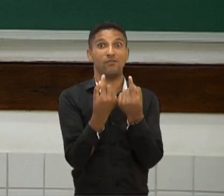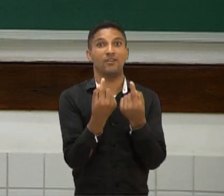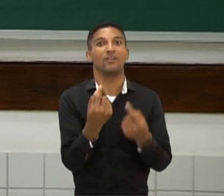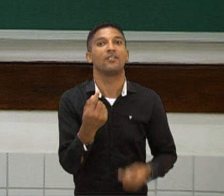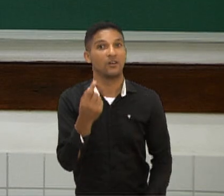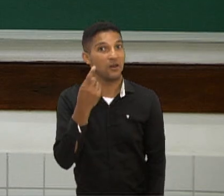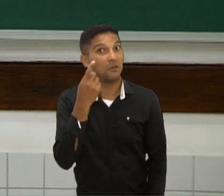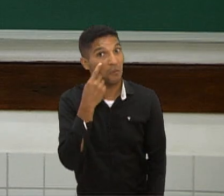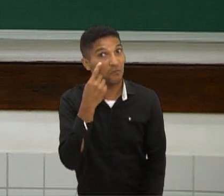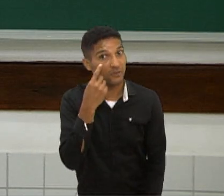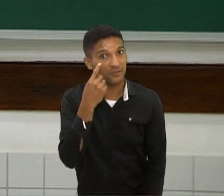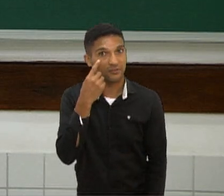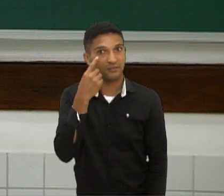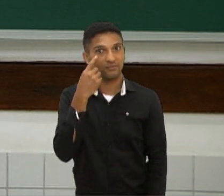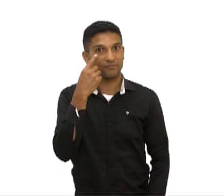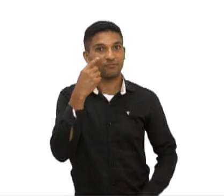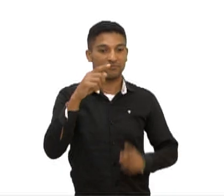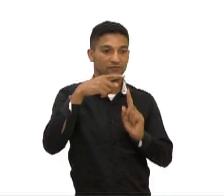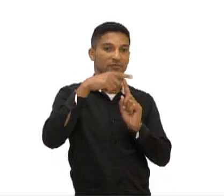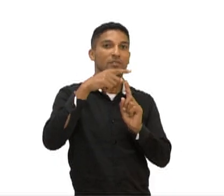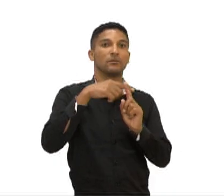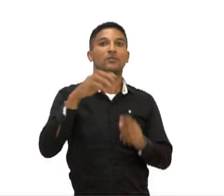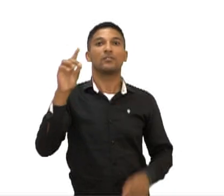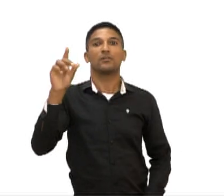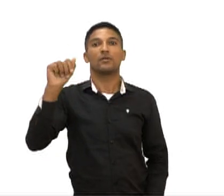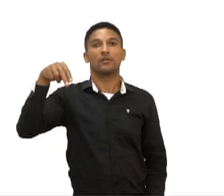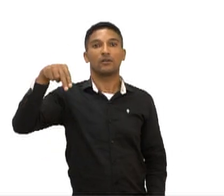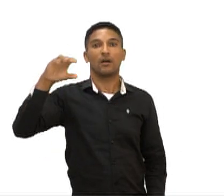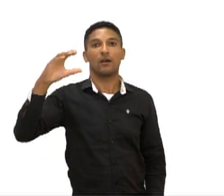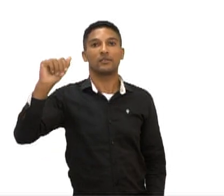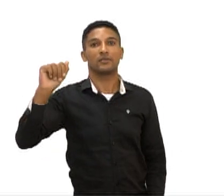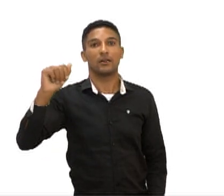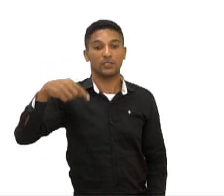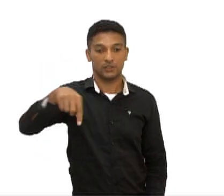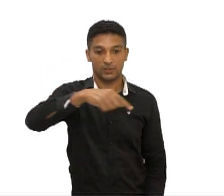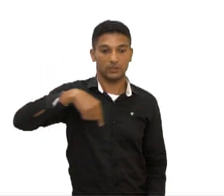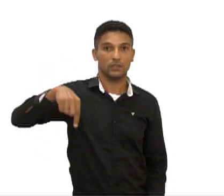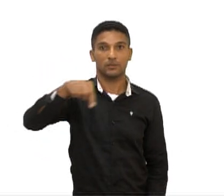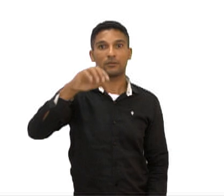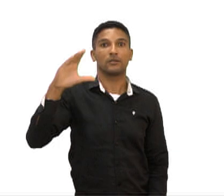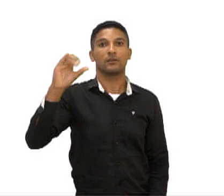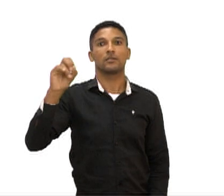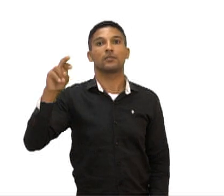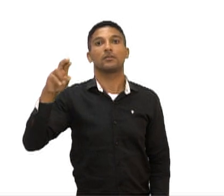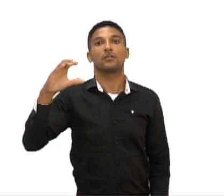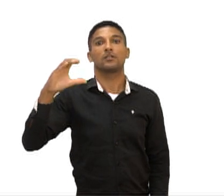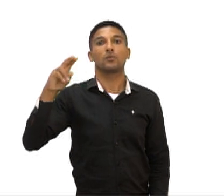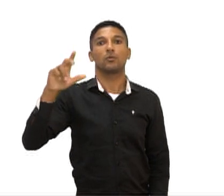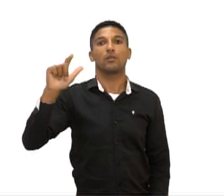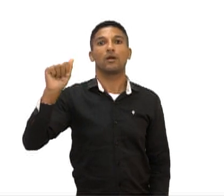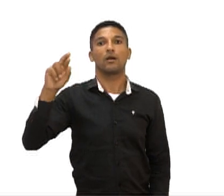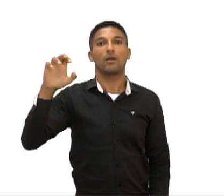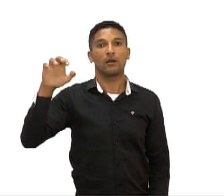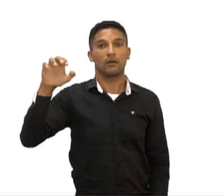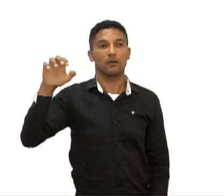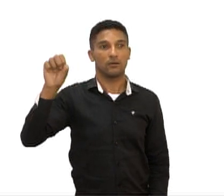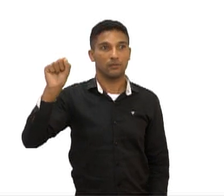circulares. Né? No Brasil, a tradição popular nos deixou danças circulares por todo o território